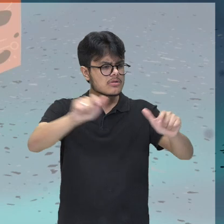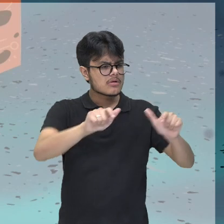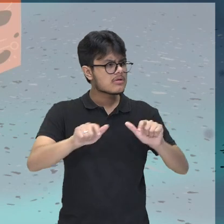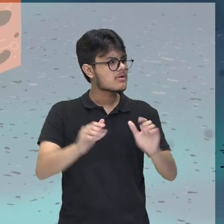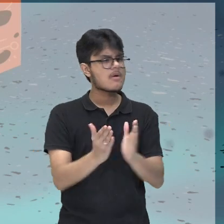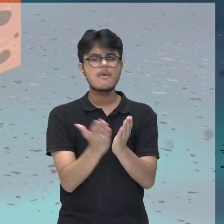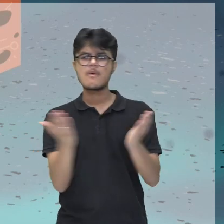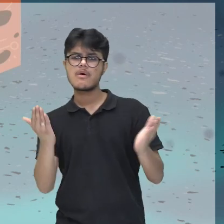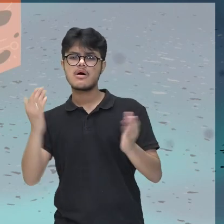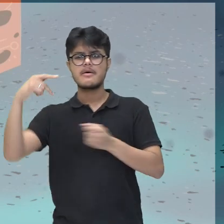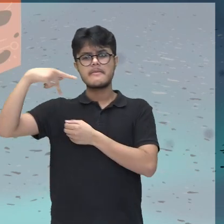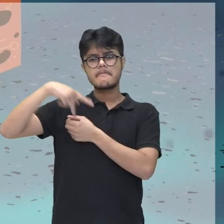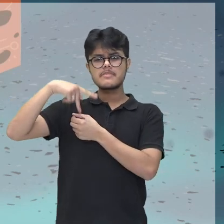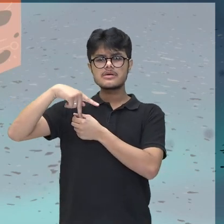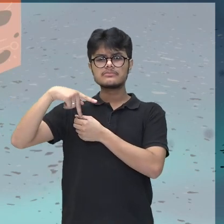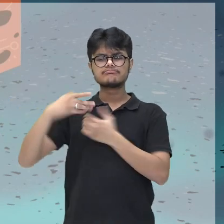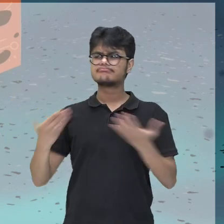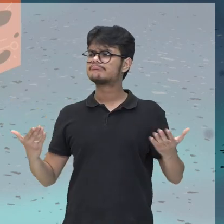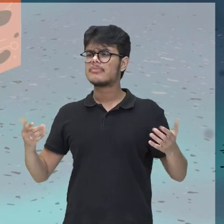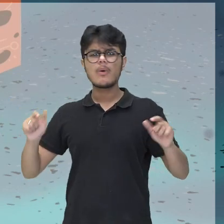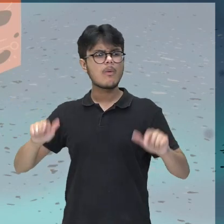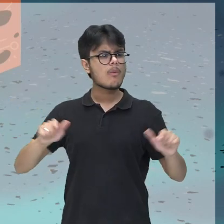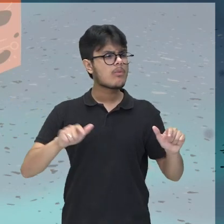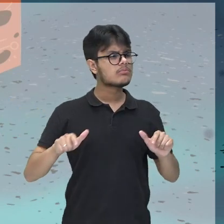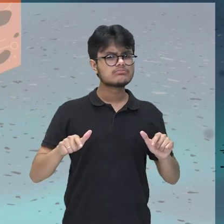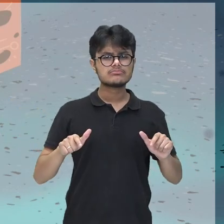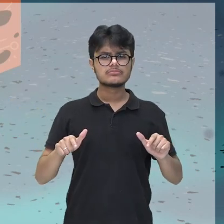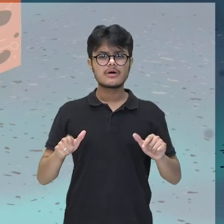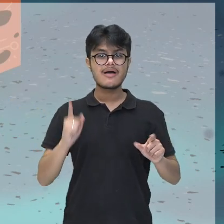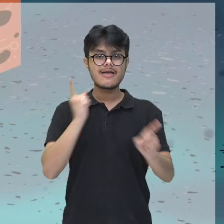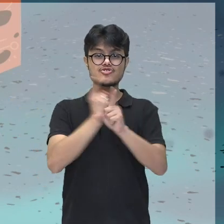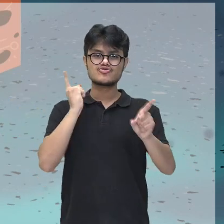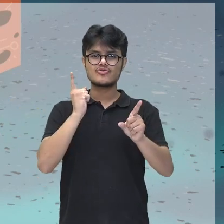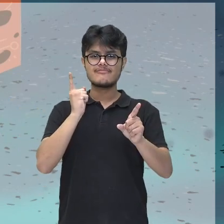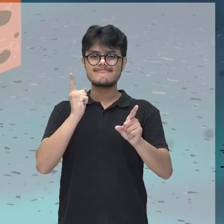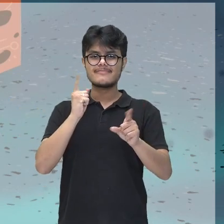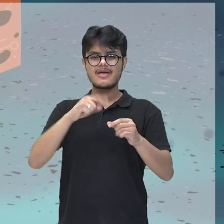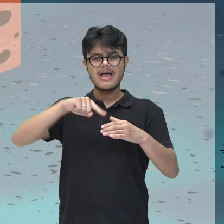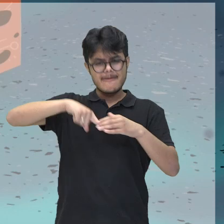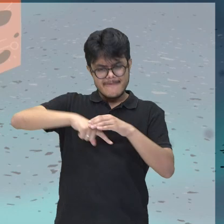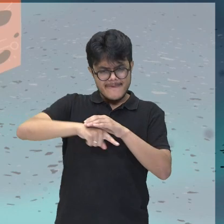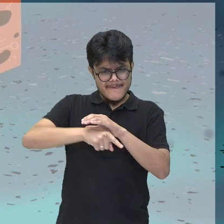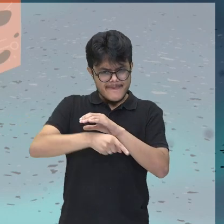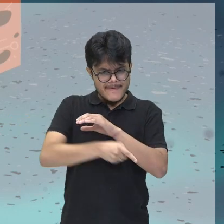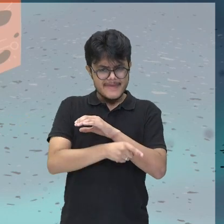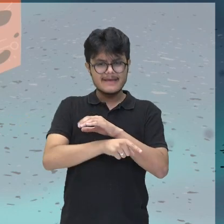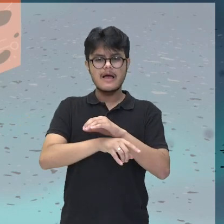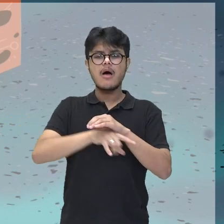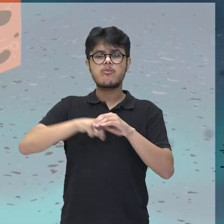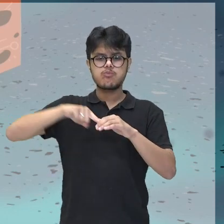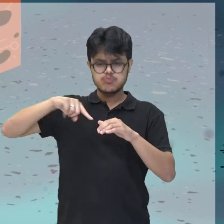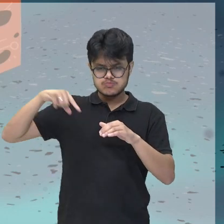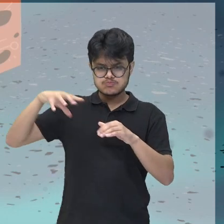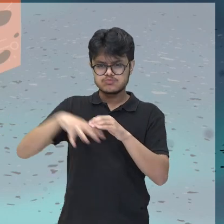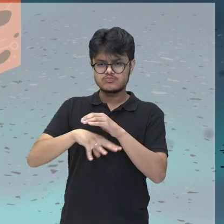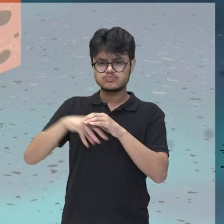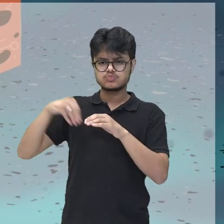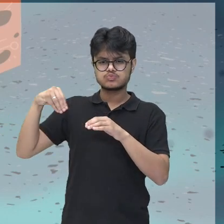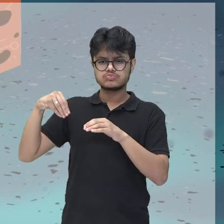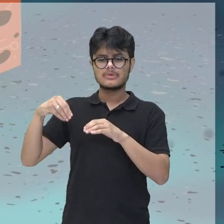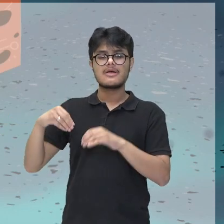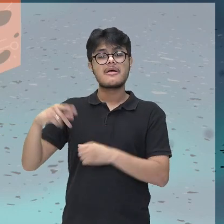quantidade de petróleo e aí essa plataforma consegue extrair esse petróleo